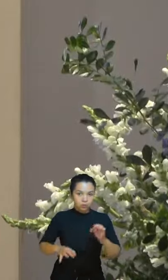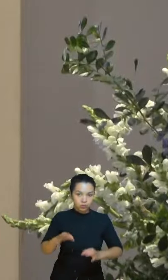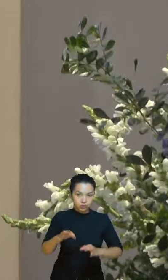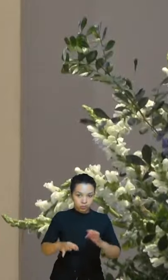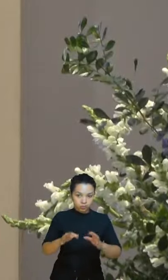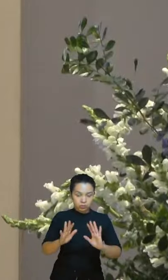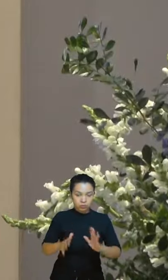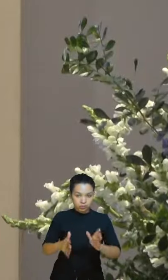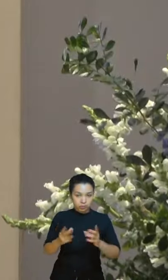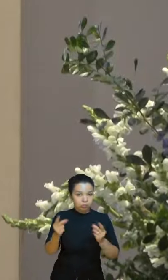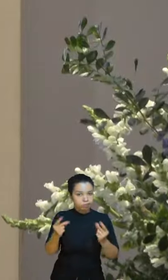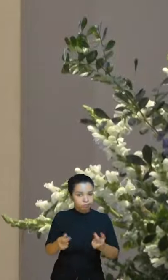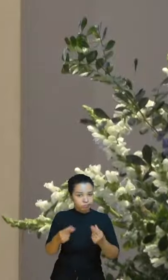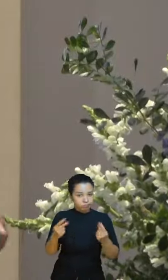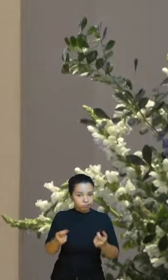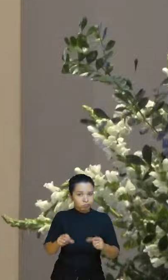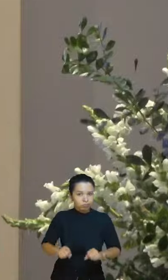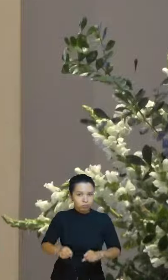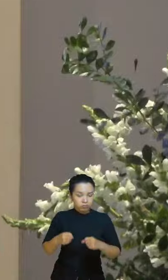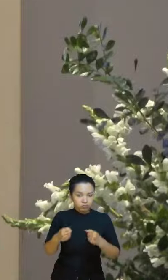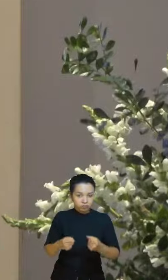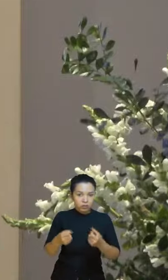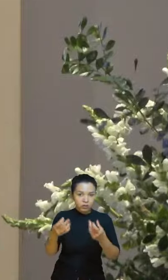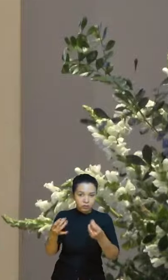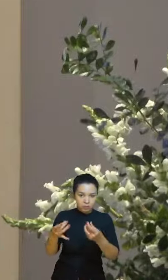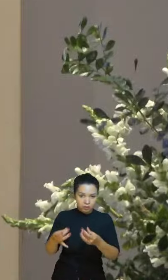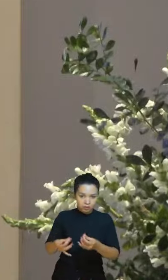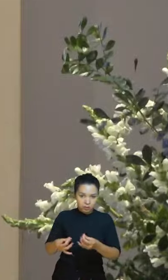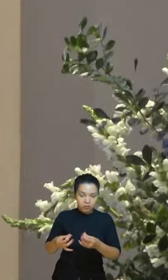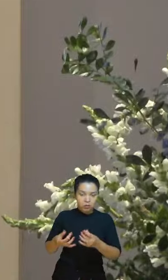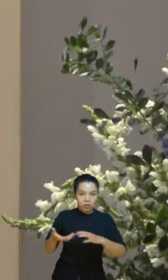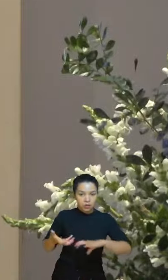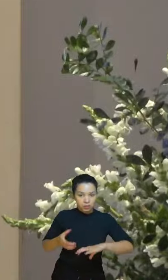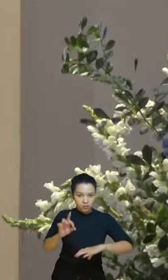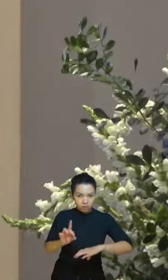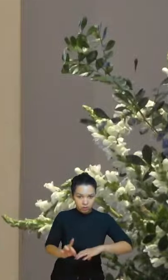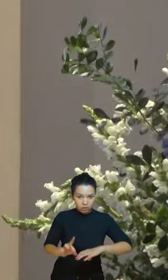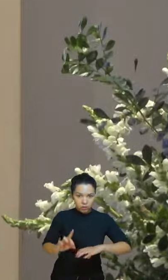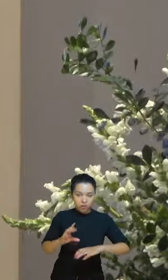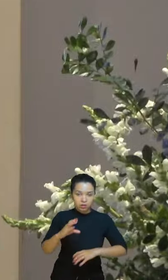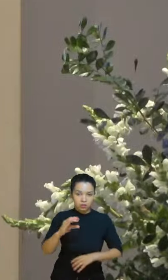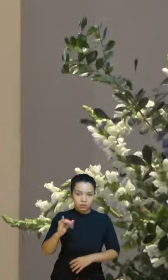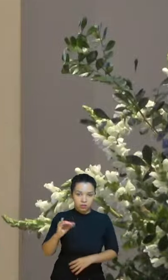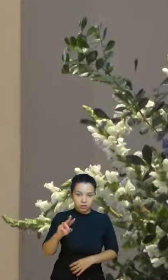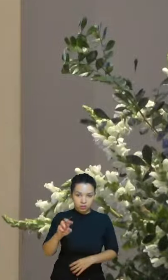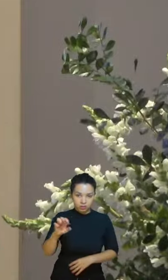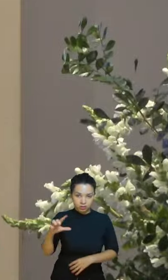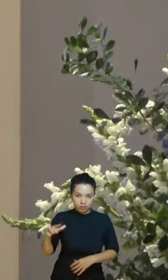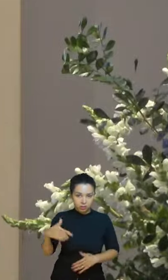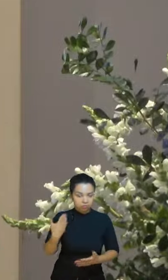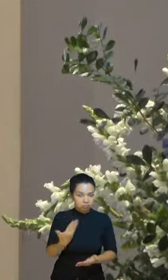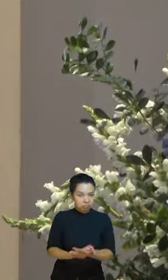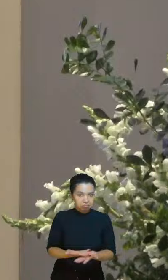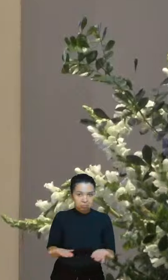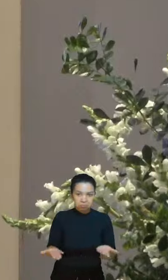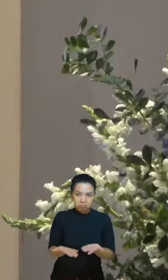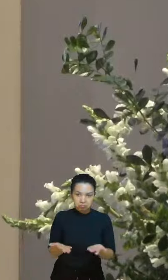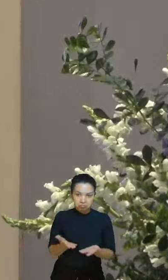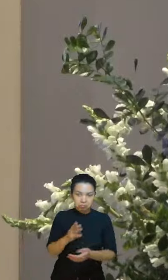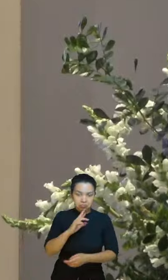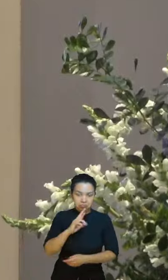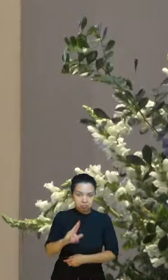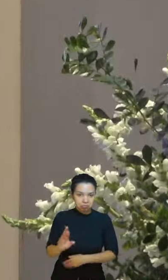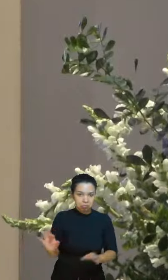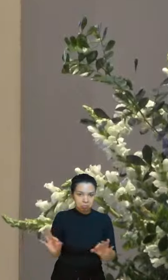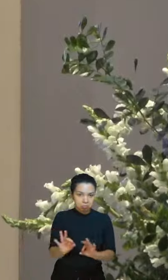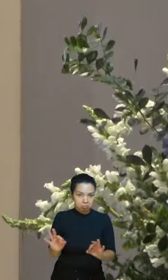tempo tentando especializar as câmaras de Direito Civil mas até agora não conseguimos convencer os seus